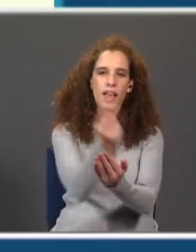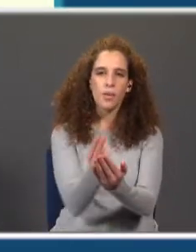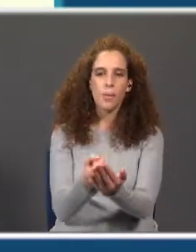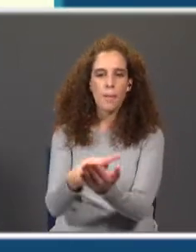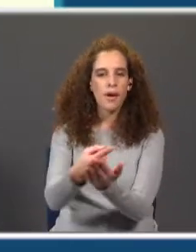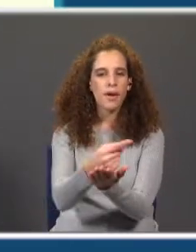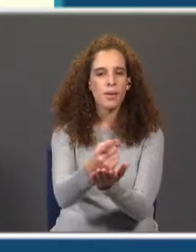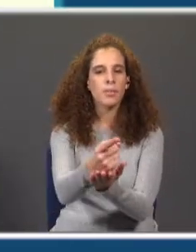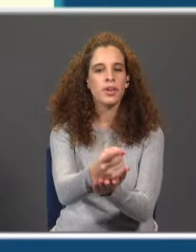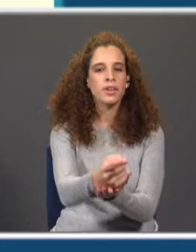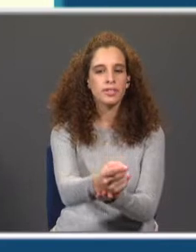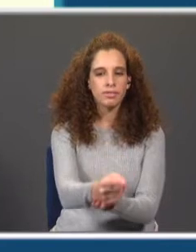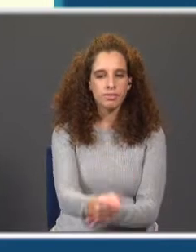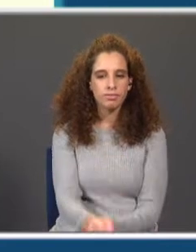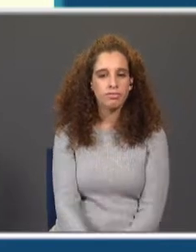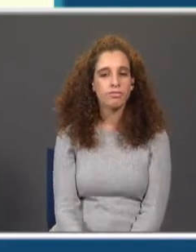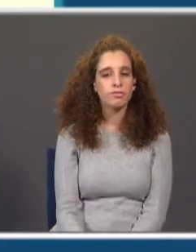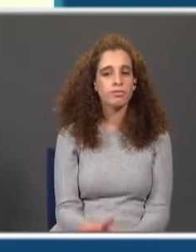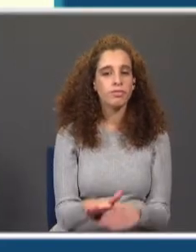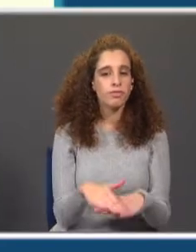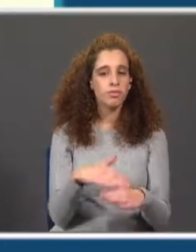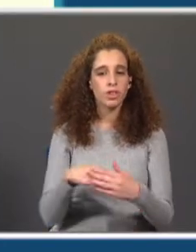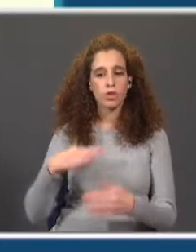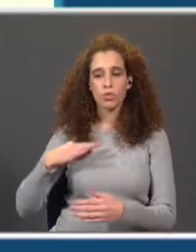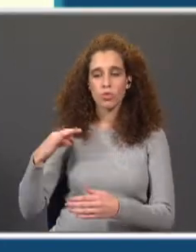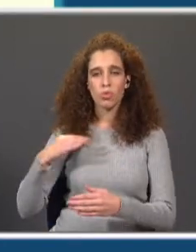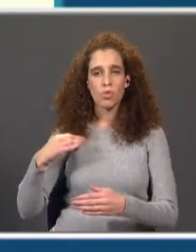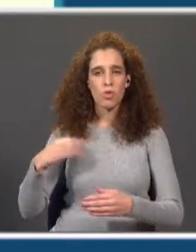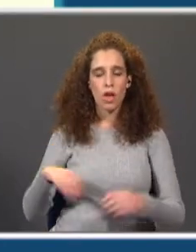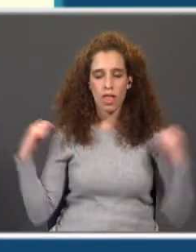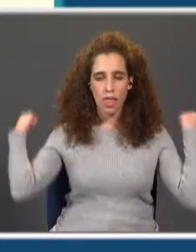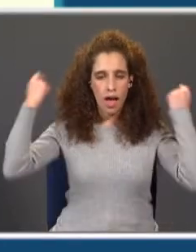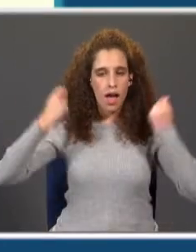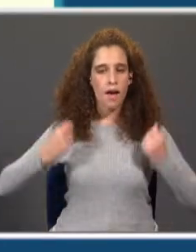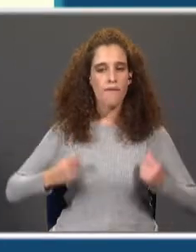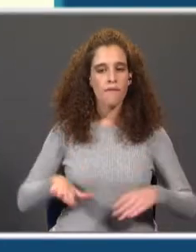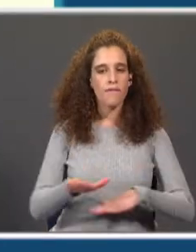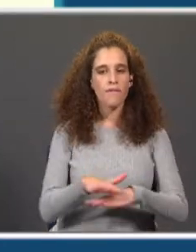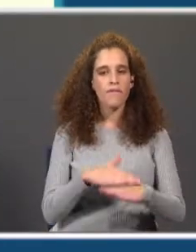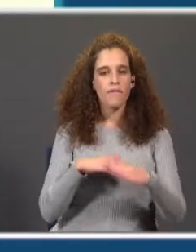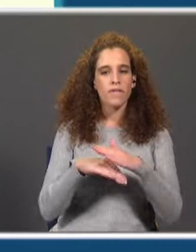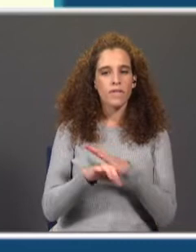Desenhei um mapa, fiz de um pano a capa, fiz planos